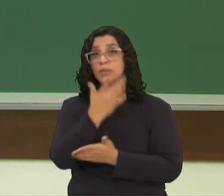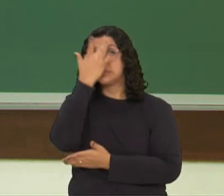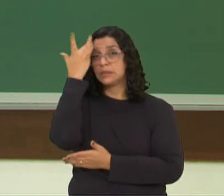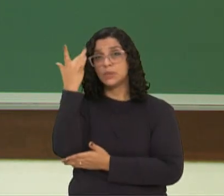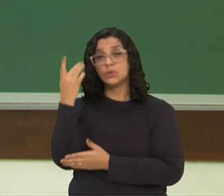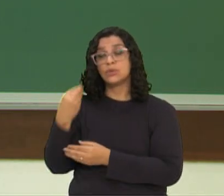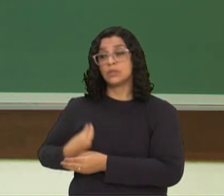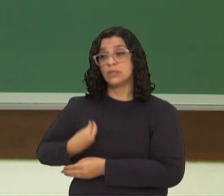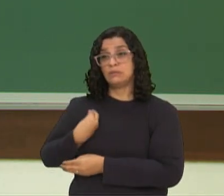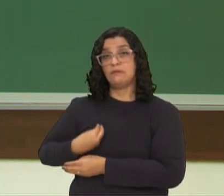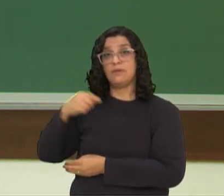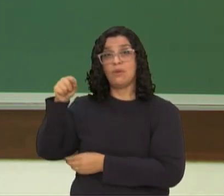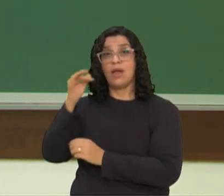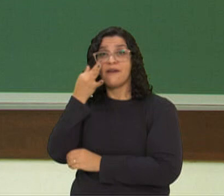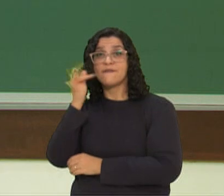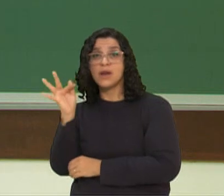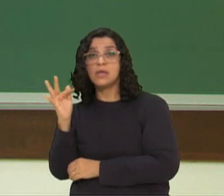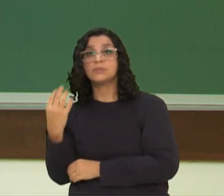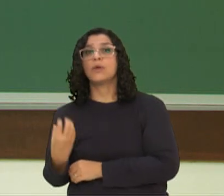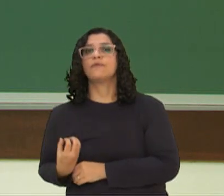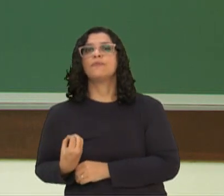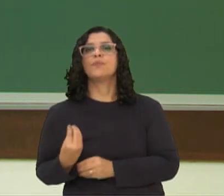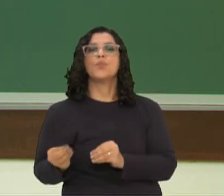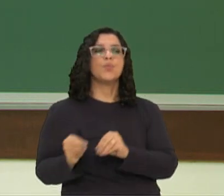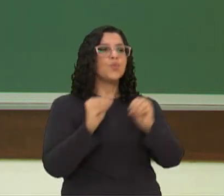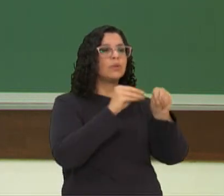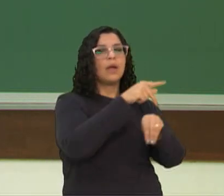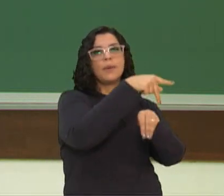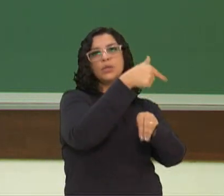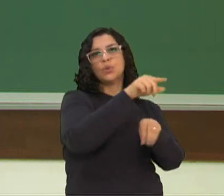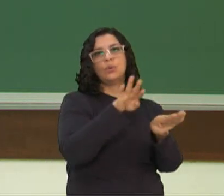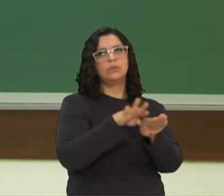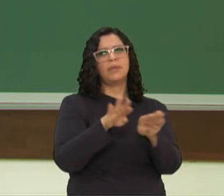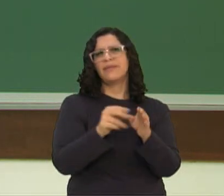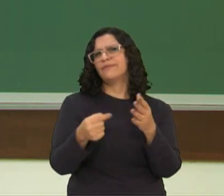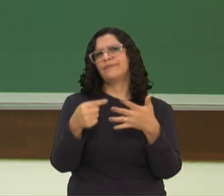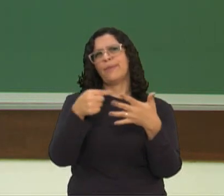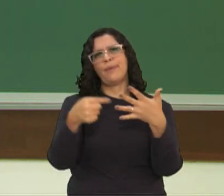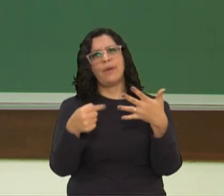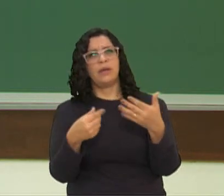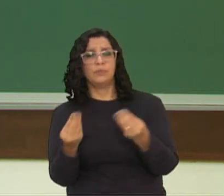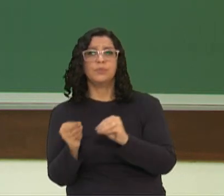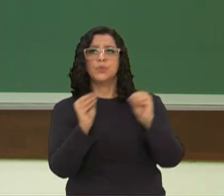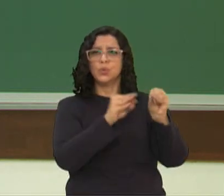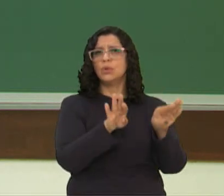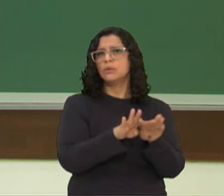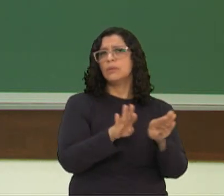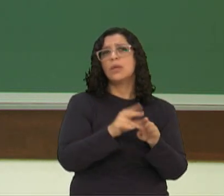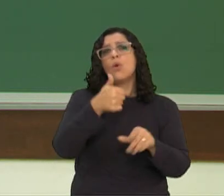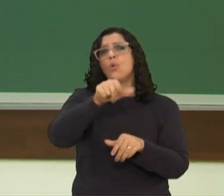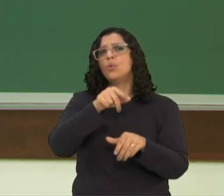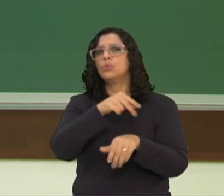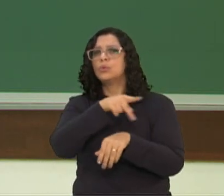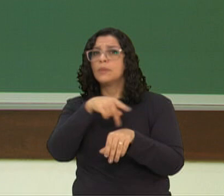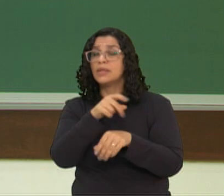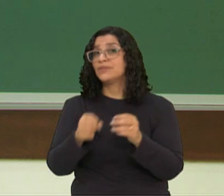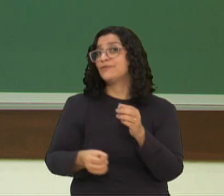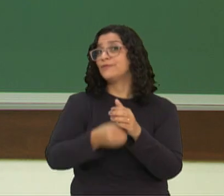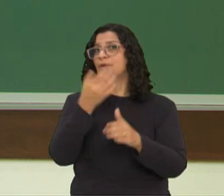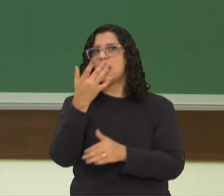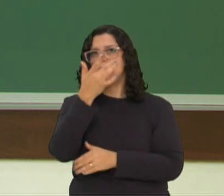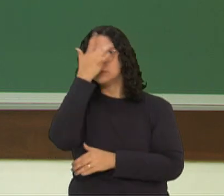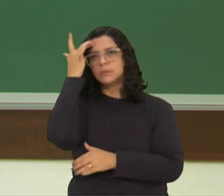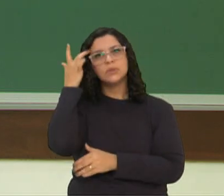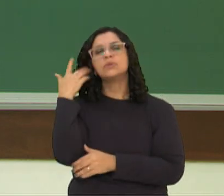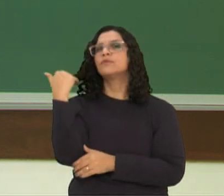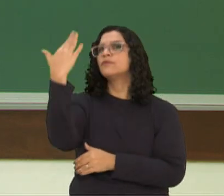da França por defender ideias iluministas. Rousseau teve que sair, Descartes teve que sair, Voltaire teve que sair, vários desses pensadores